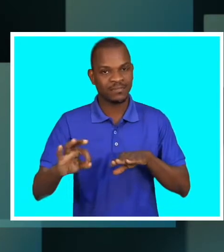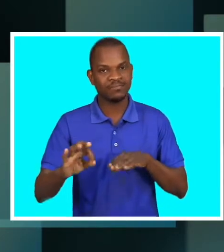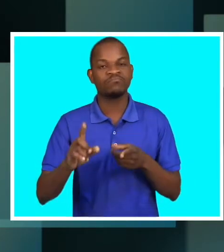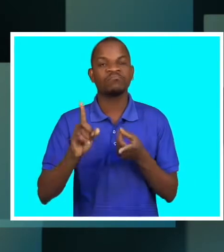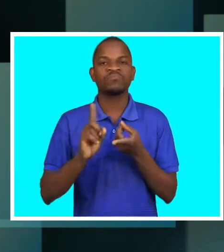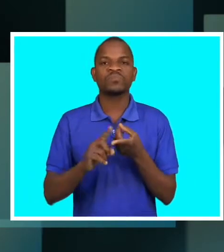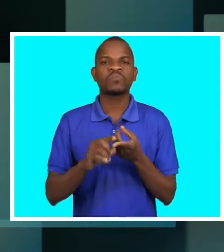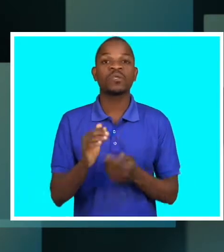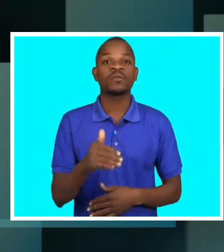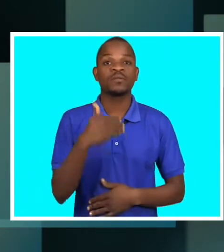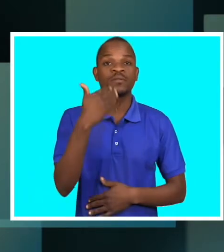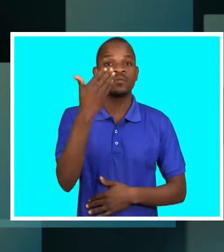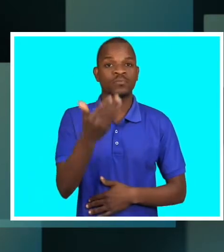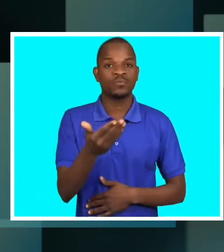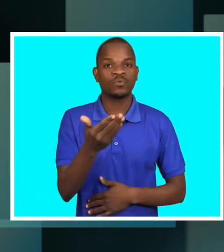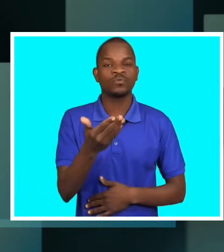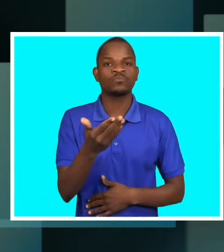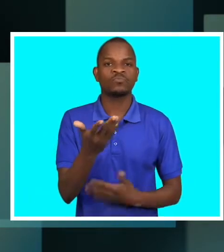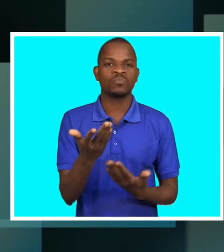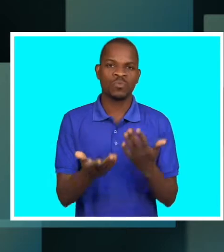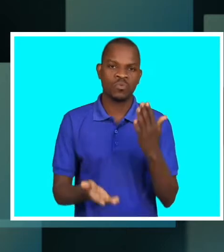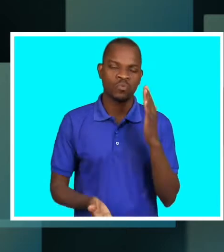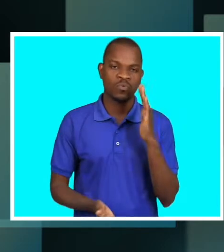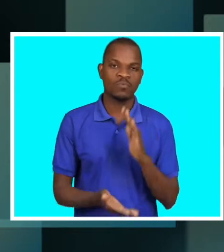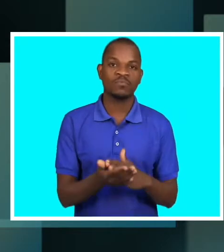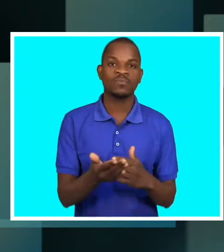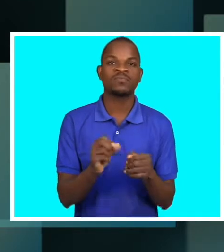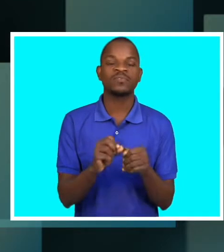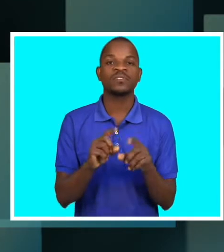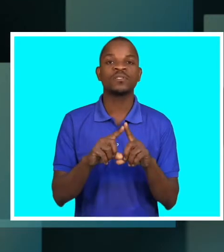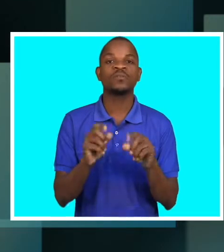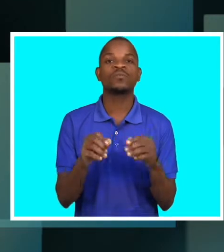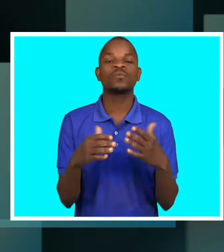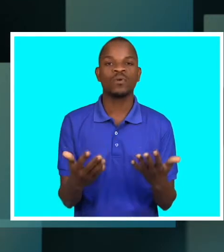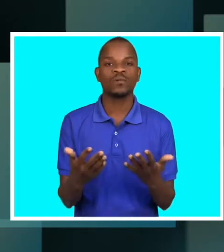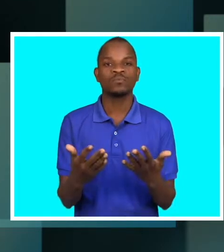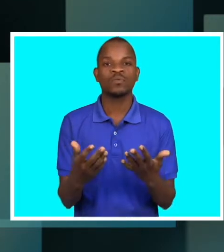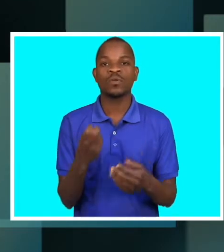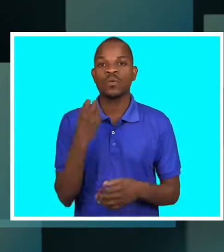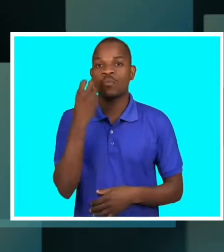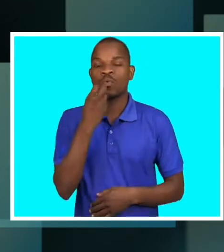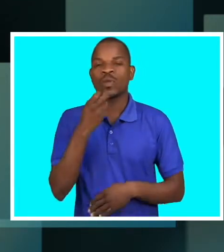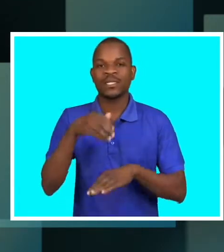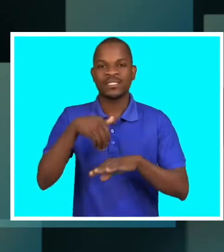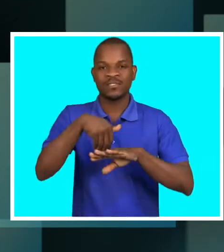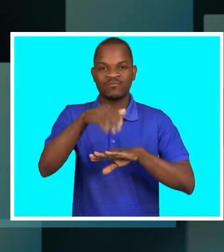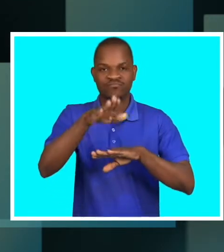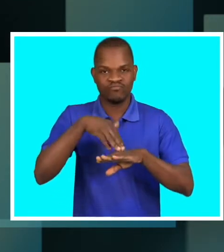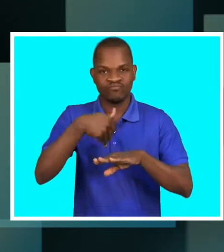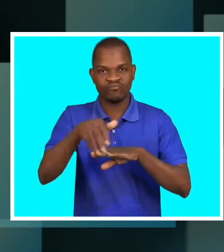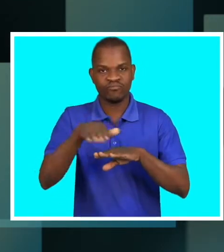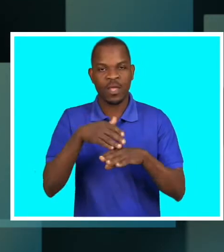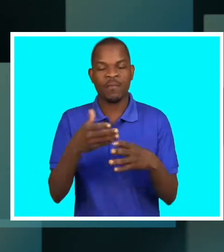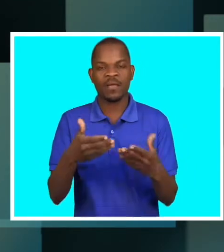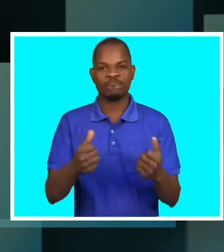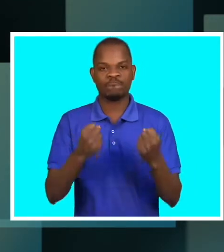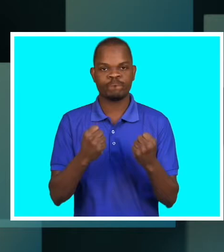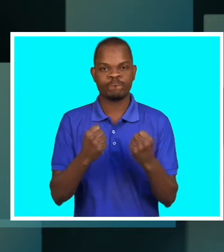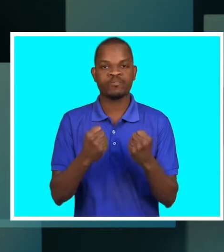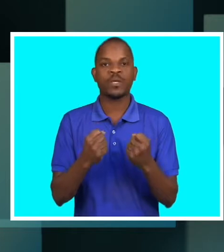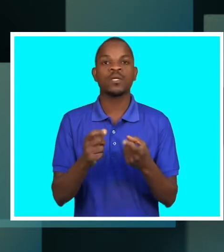camadas ficar lisa depois em procedente pusemos mais outra tinta